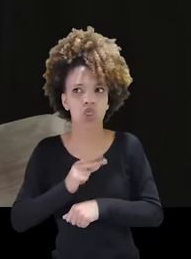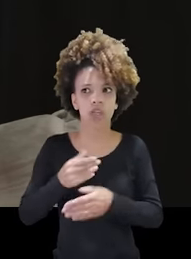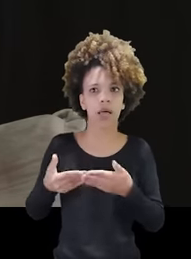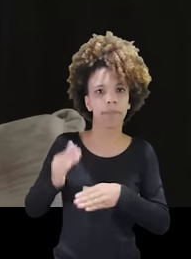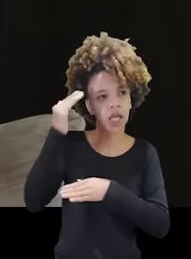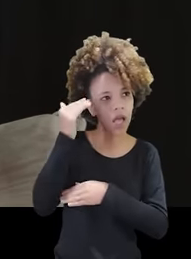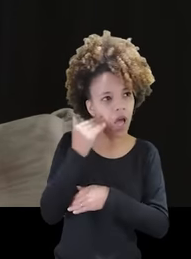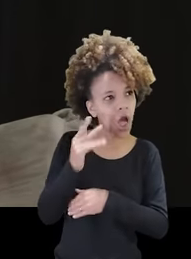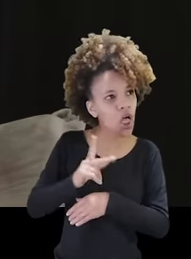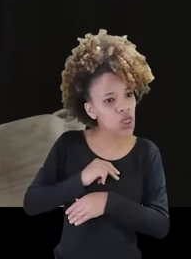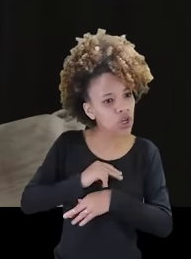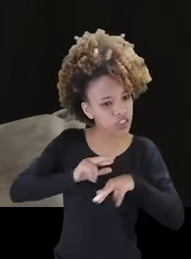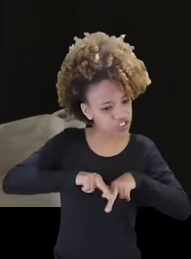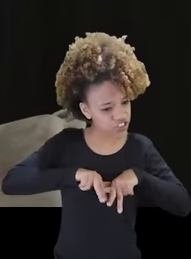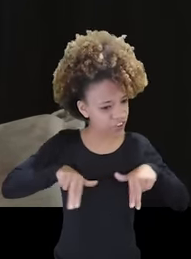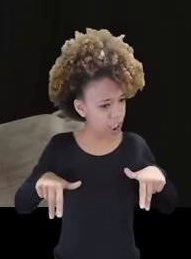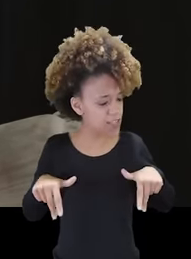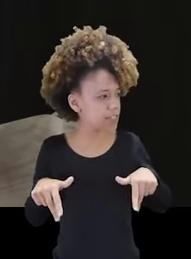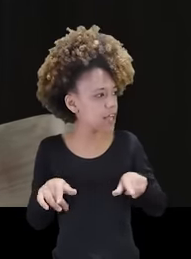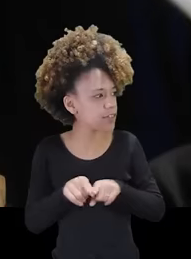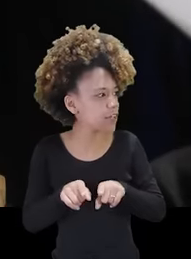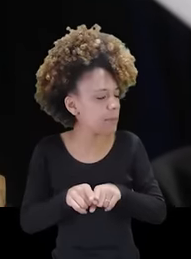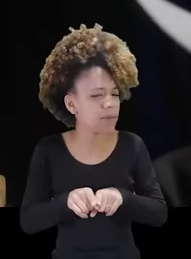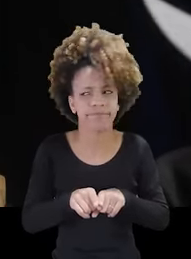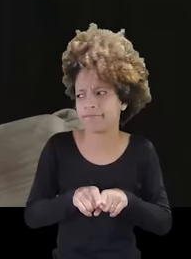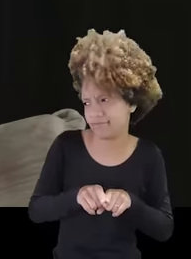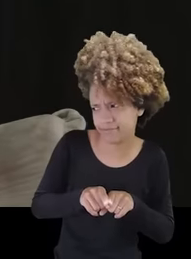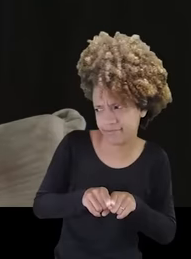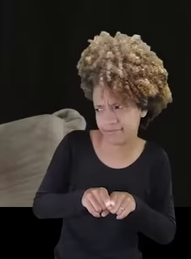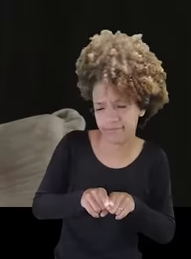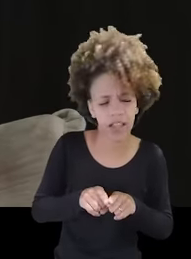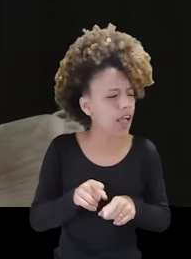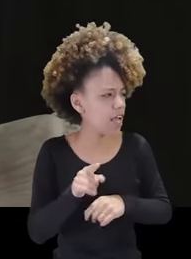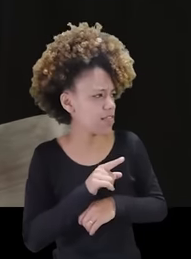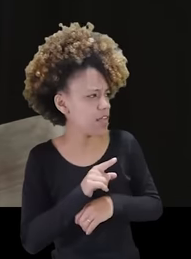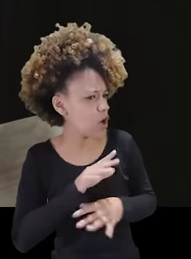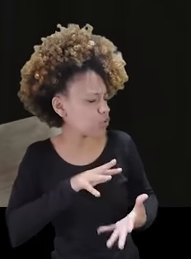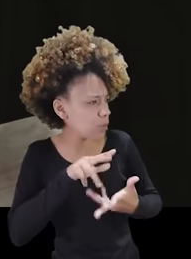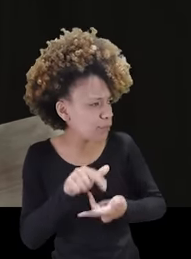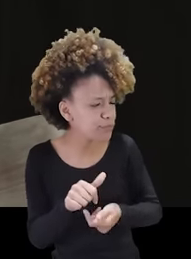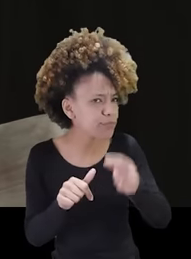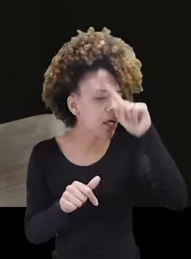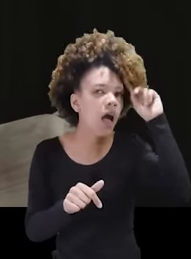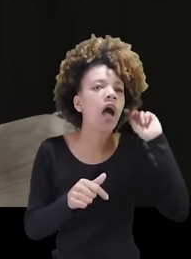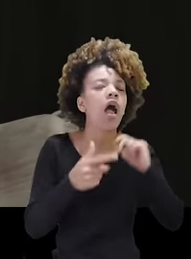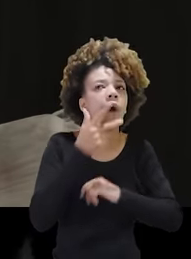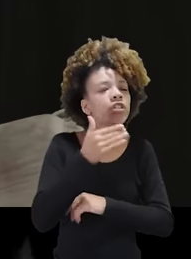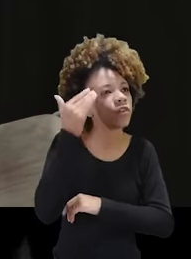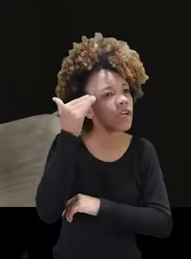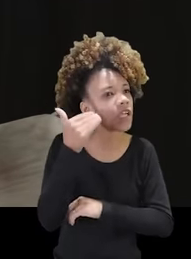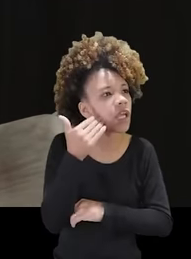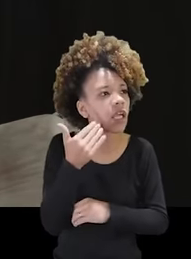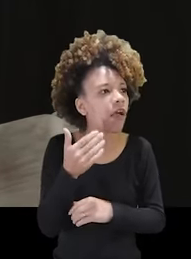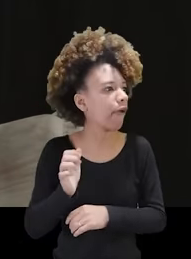Coreia então na minha cabeça Coreia deve ser mal diversa deve ser a parte orientar não no mundo eu achava que a cor era tipo